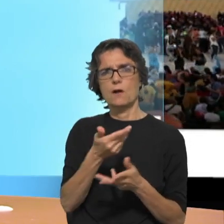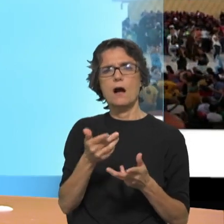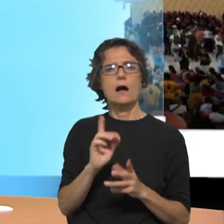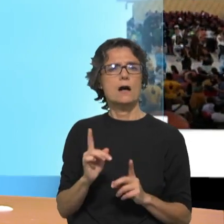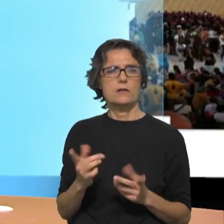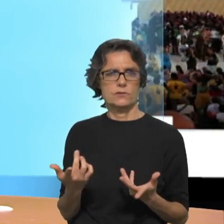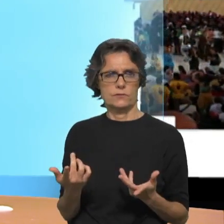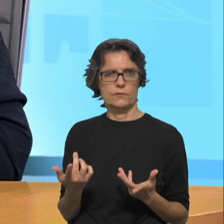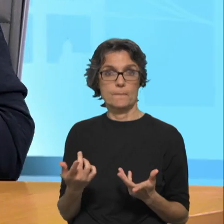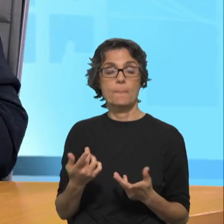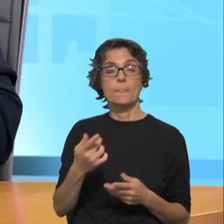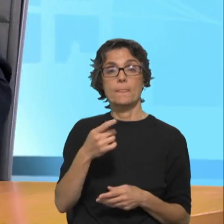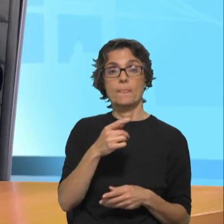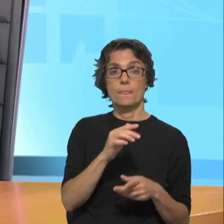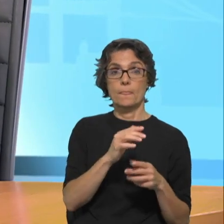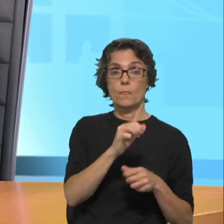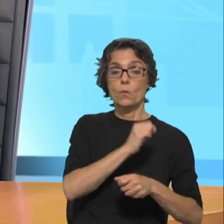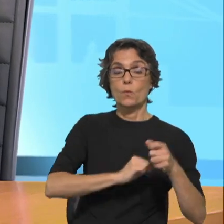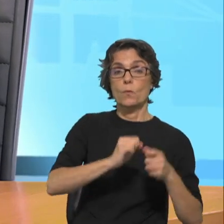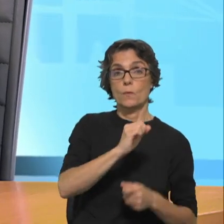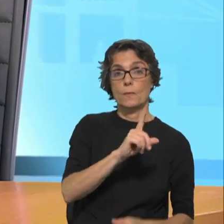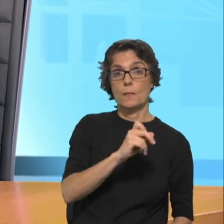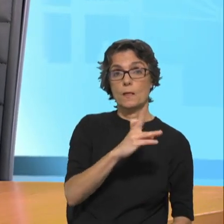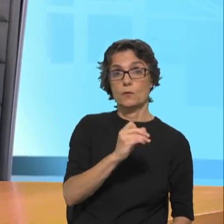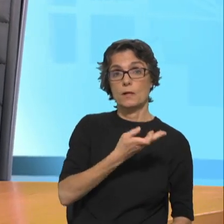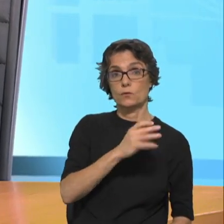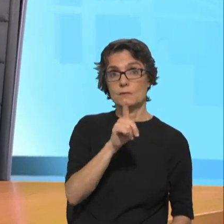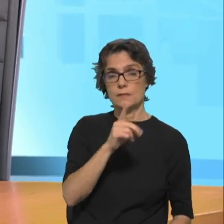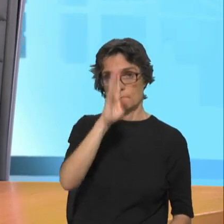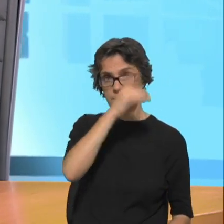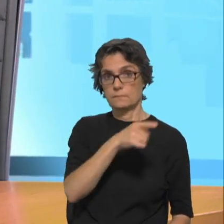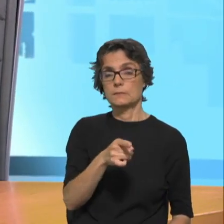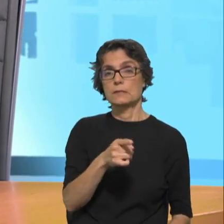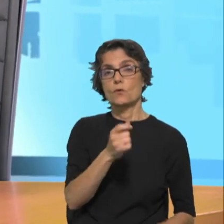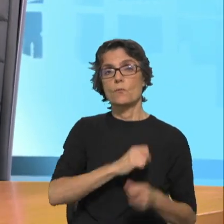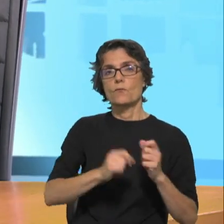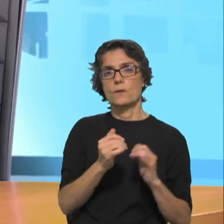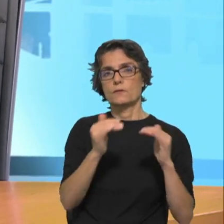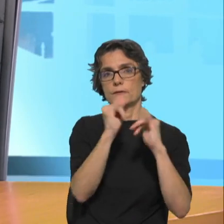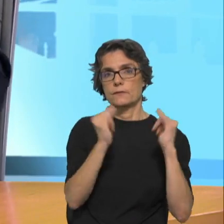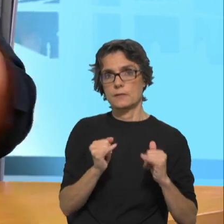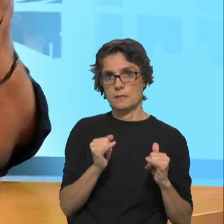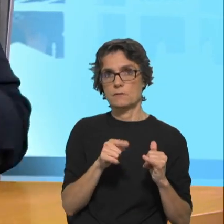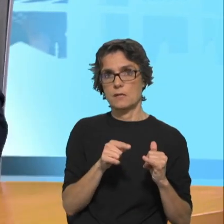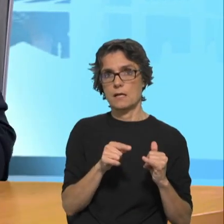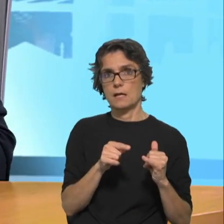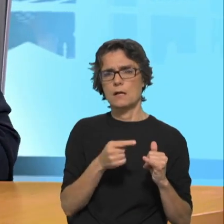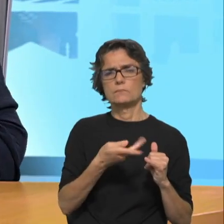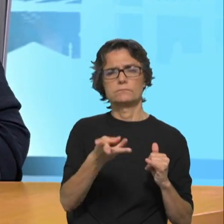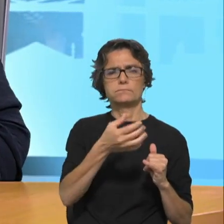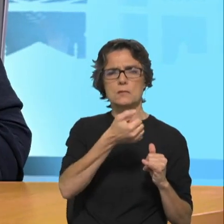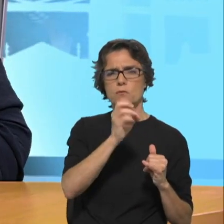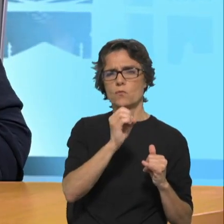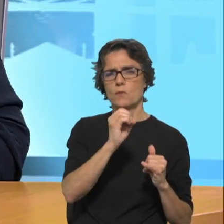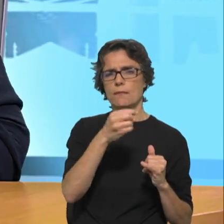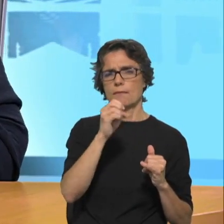é diretora executiva, sabemos que sai depois da encíclica Laudato Si e é um movimento internacional com 50.000 ou mais pessoas